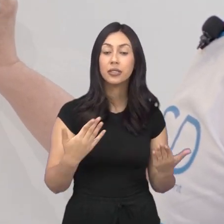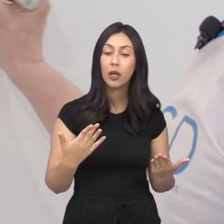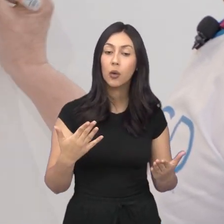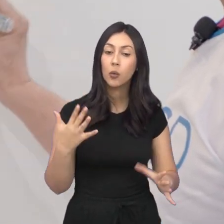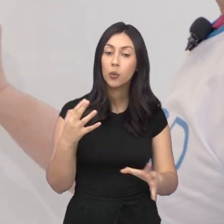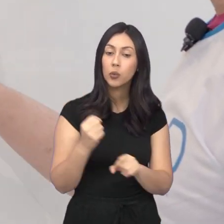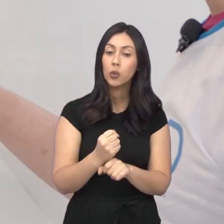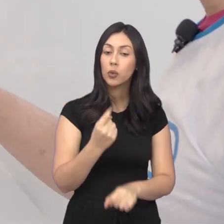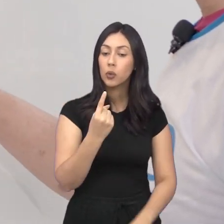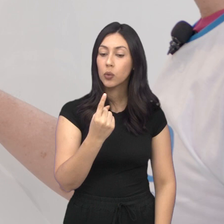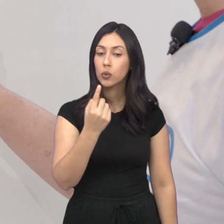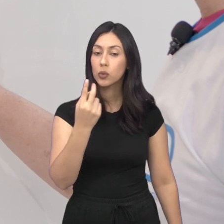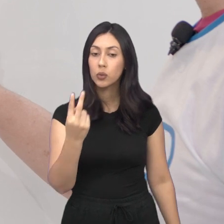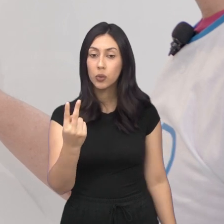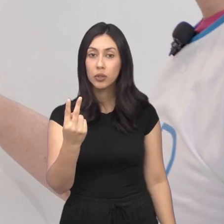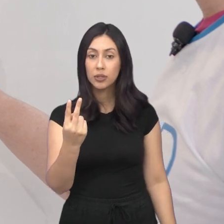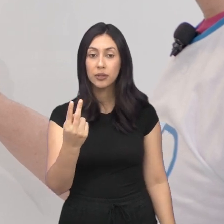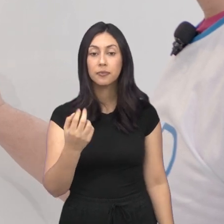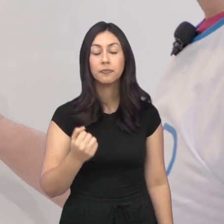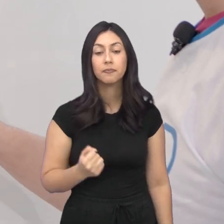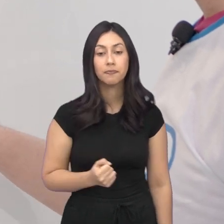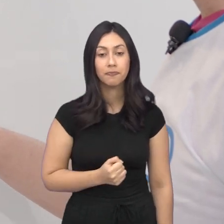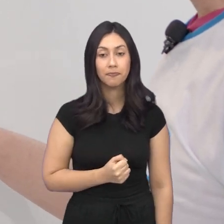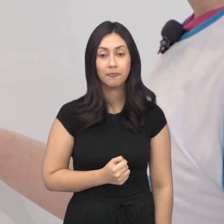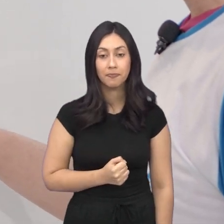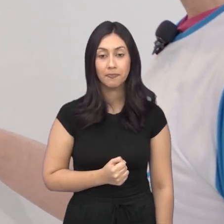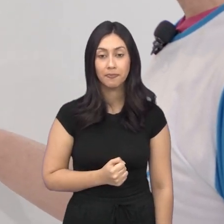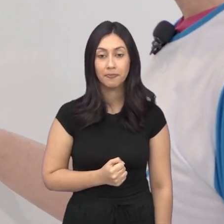4, vezes 3 é 12.